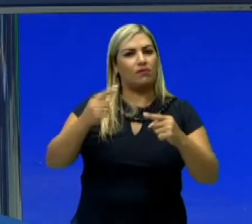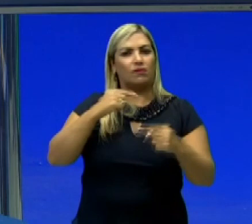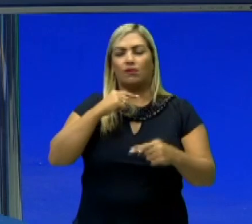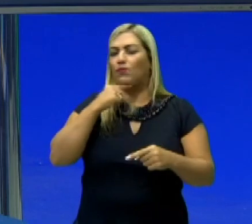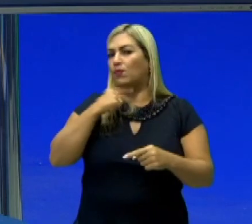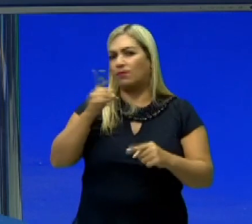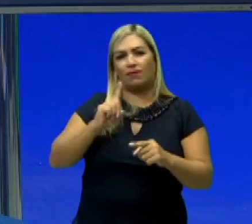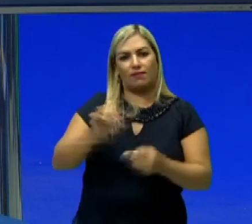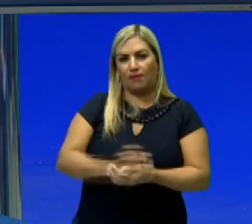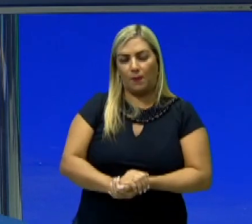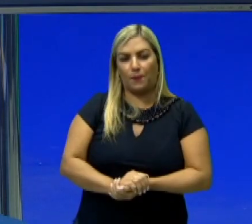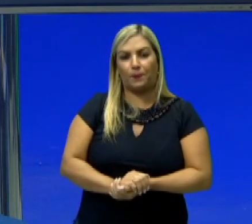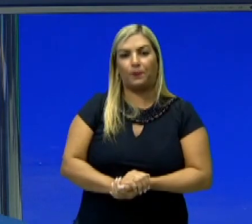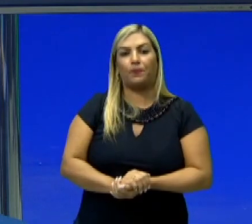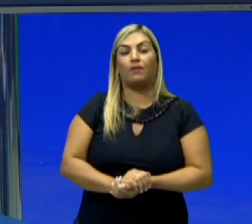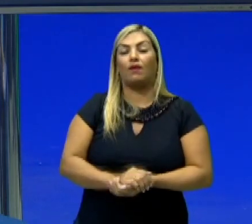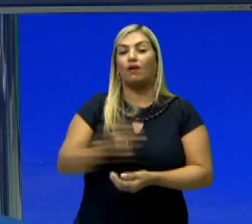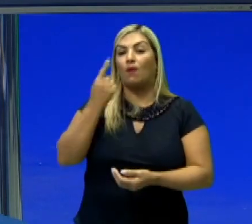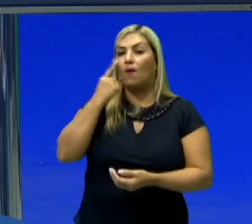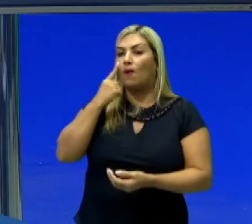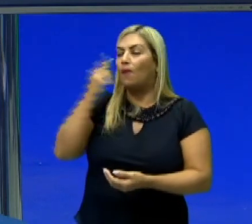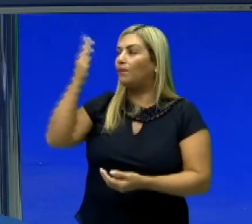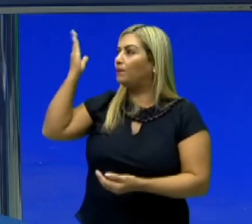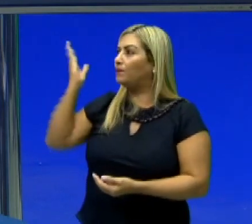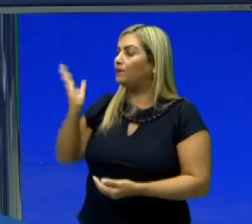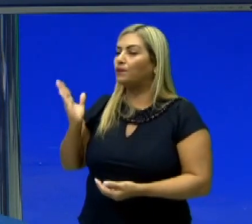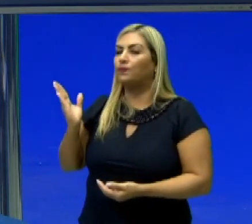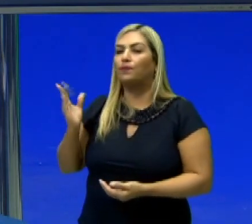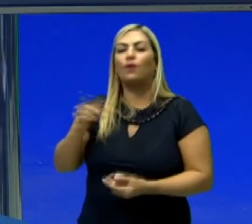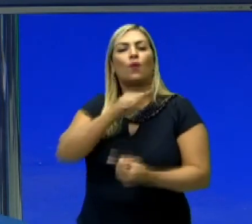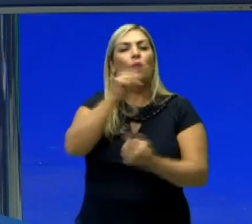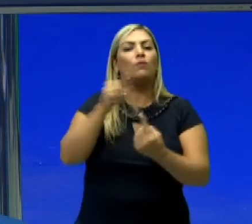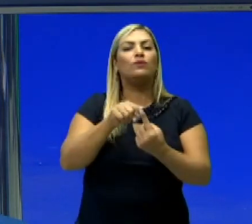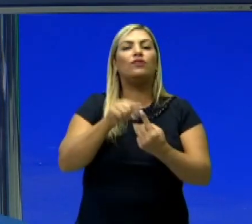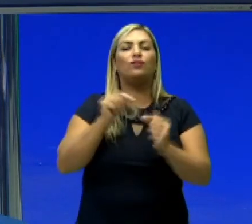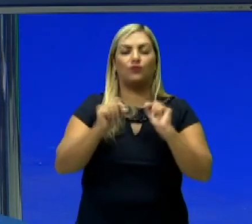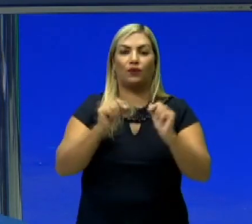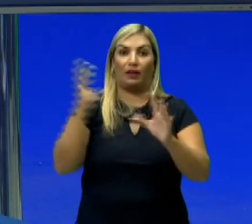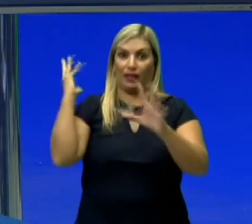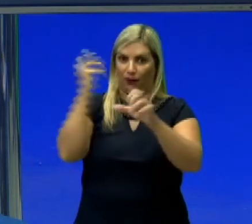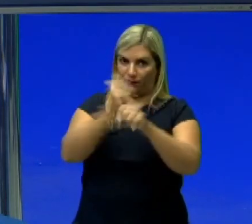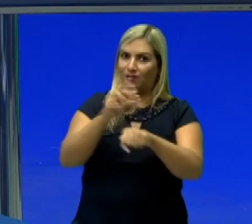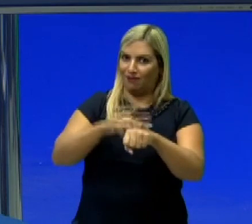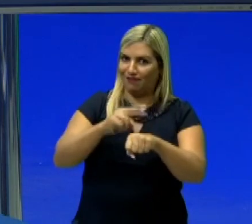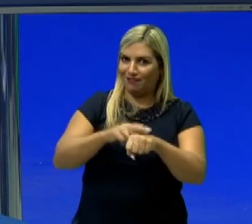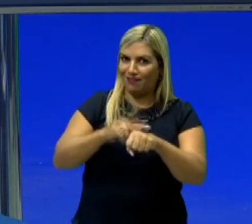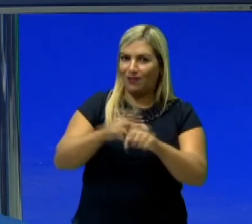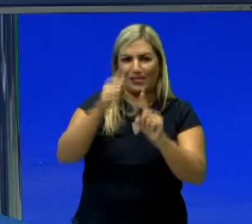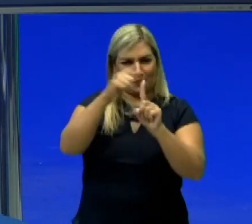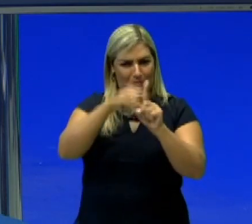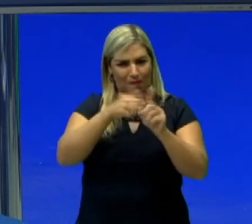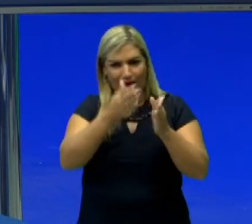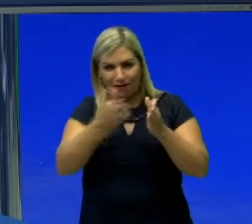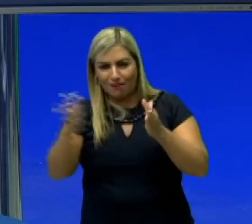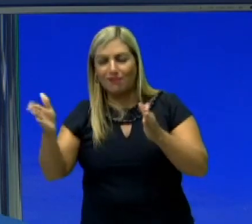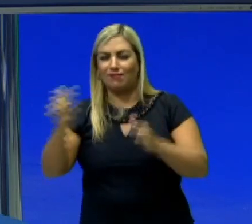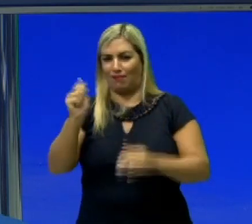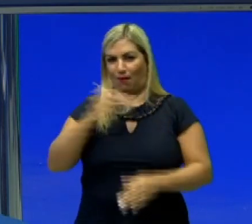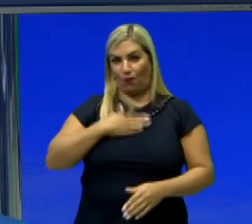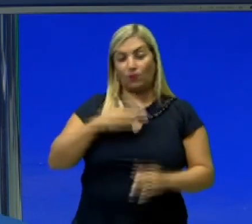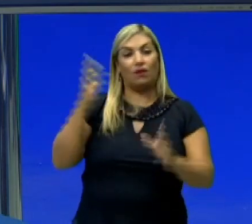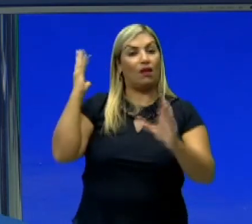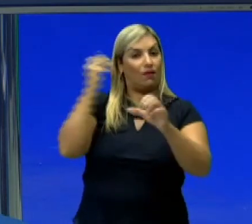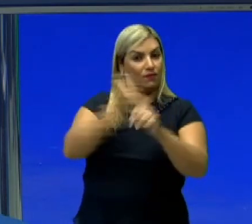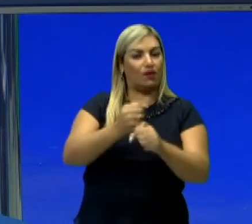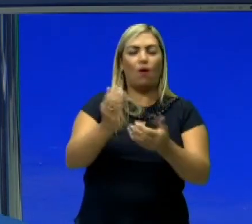de circuito, ok? Então, olha só, galerinha. Como nosso intuito aqui é mais a revisão, né? Esse mês todo nós estamos em revisão, vamos